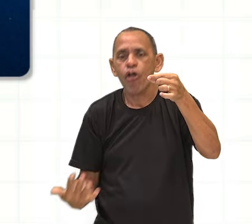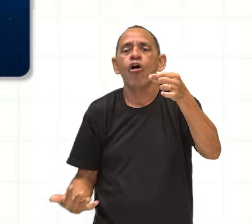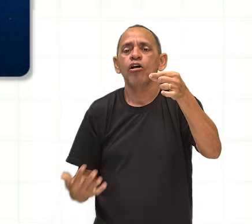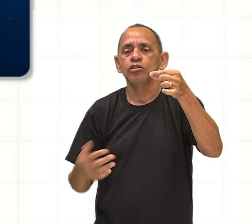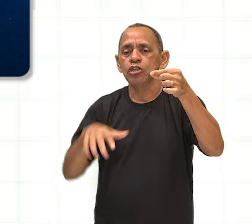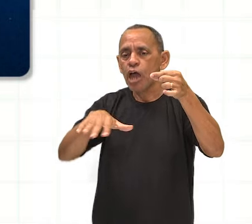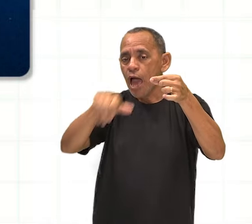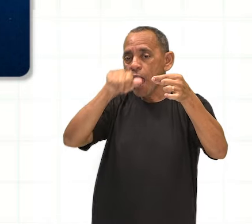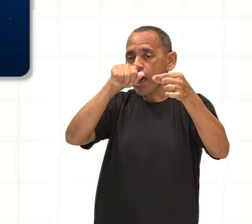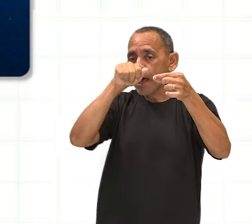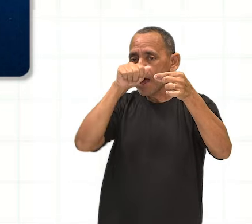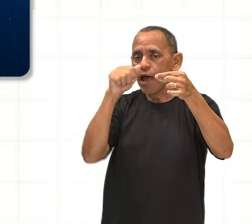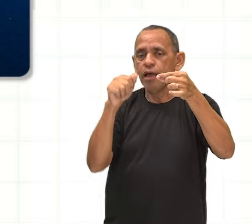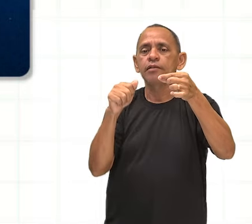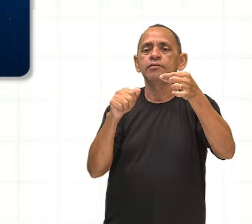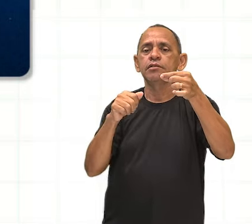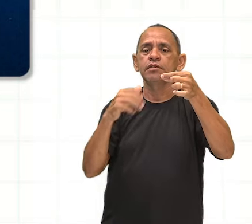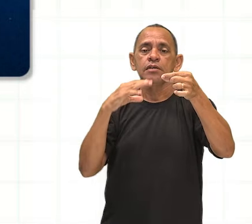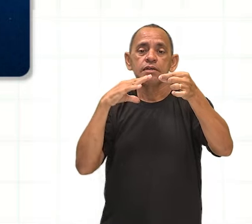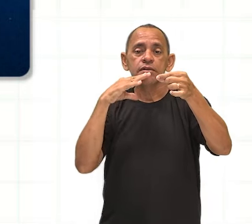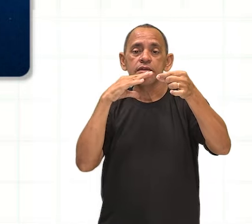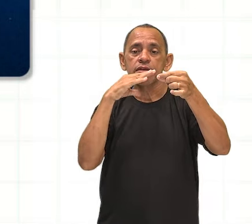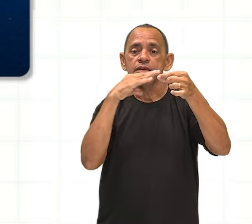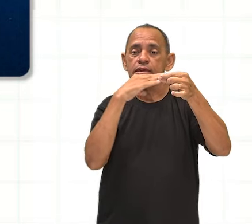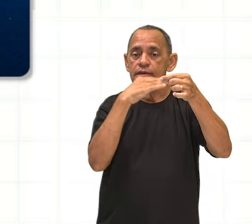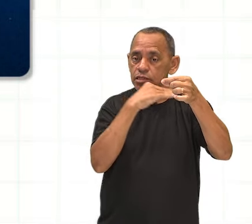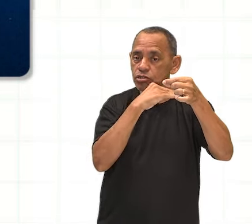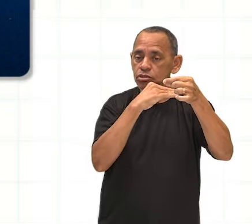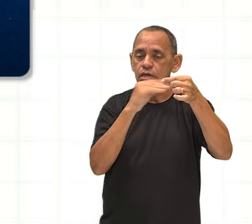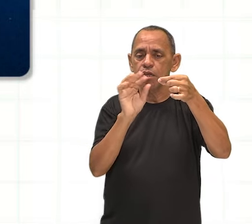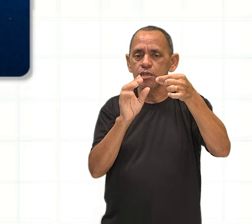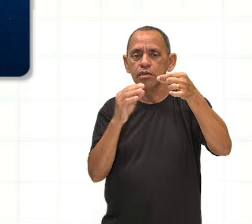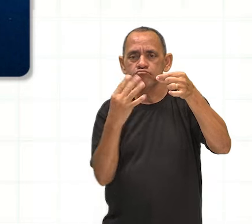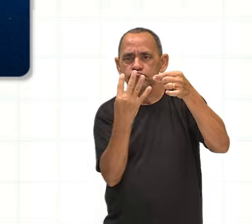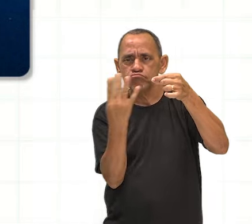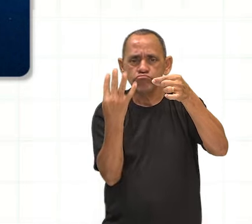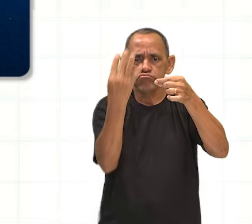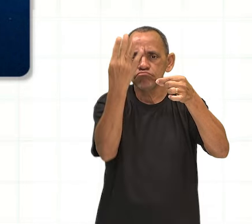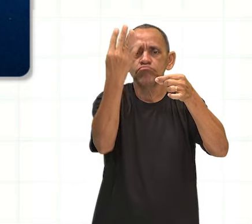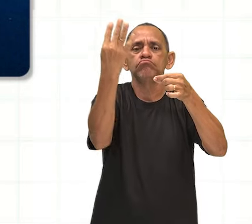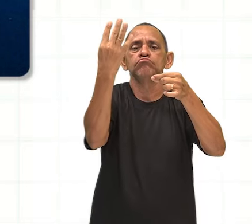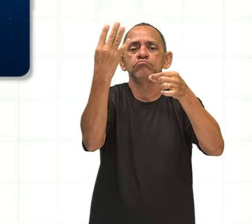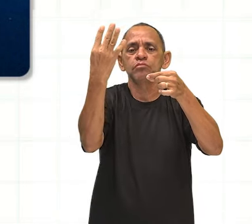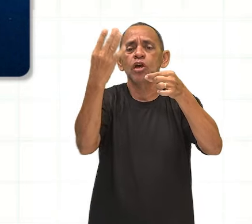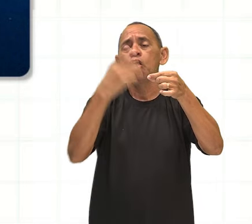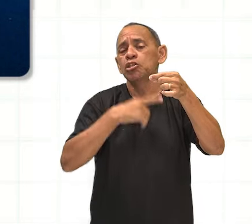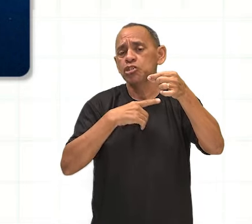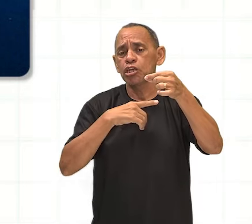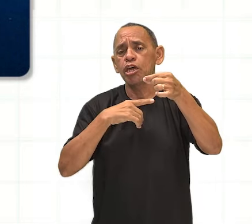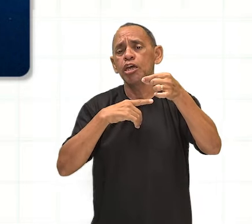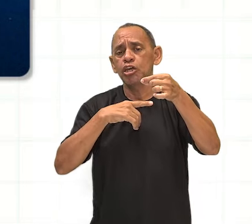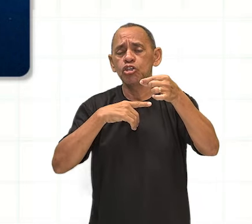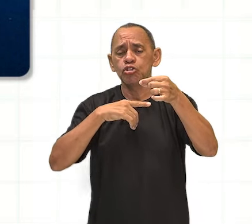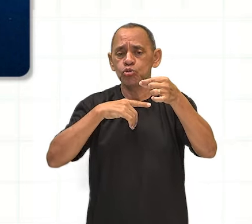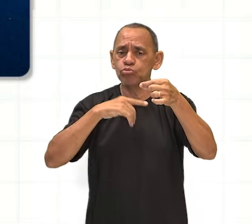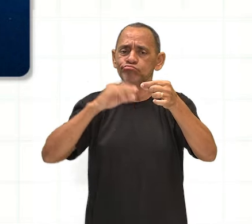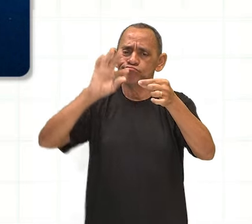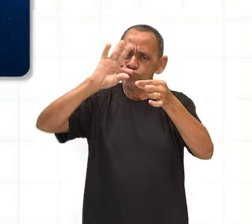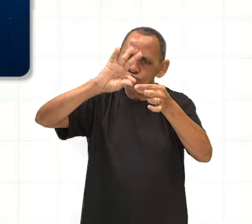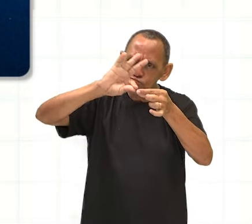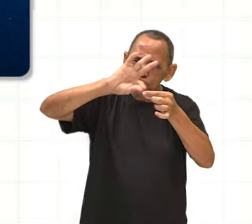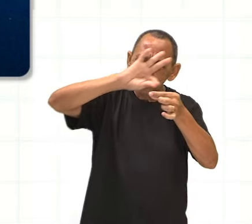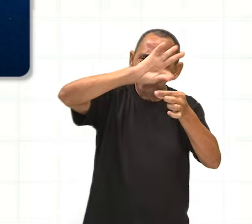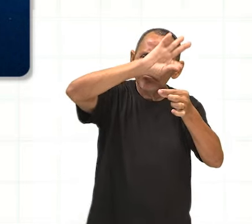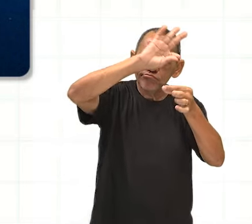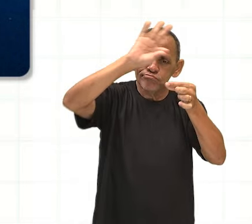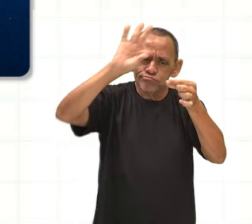Ok? Então, lembrem aí que quando a gente usar esse termo célula, quer dizer que é um ciclo dessa troca aí